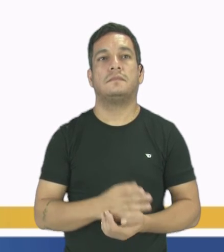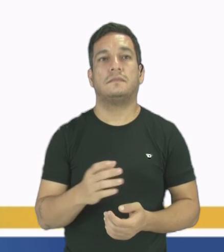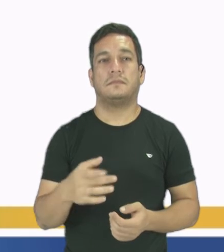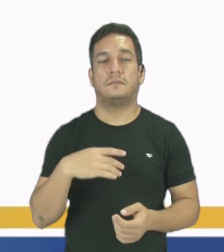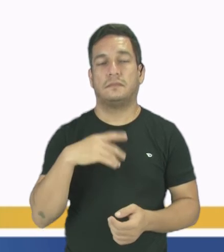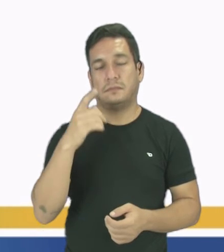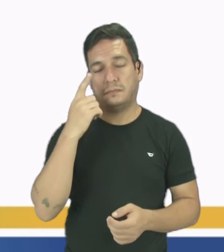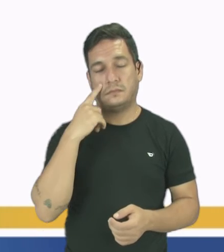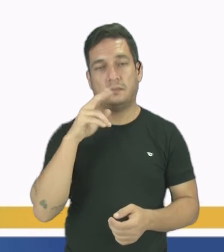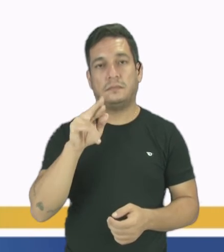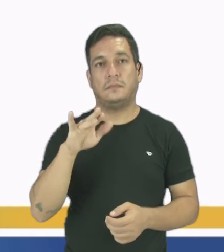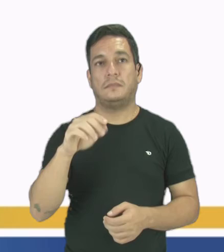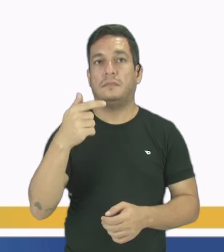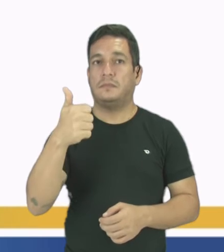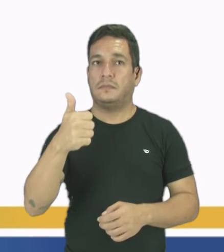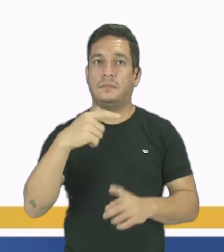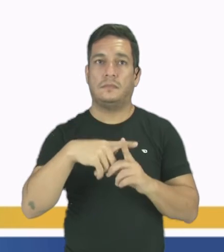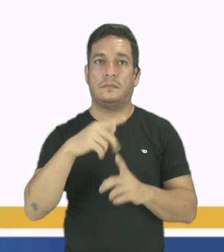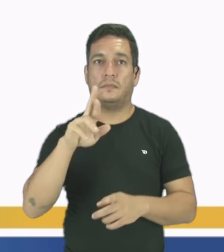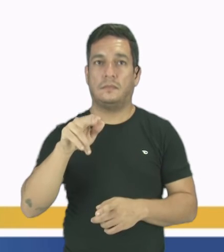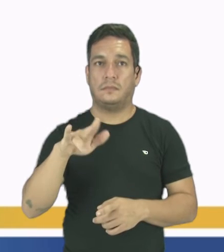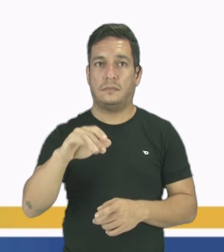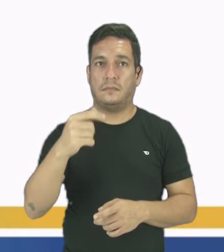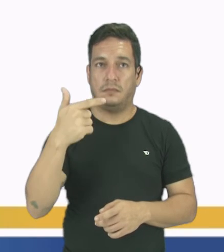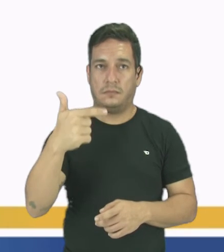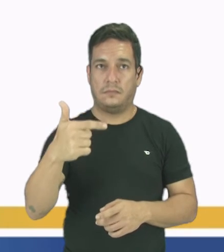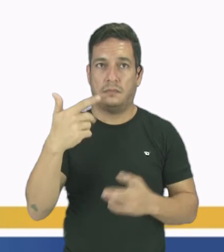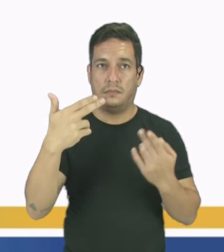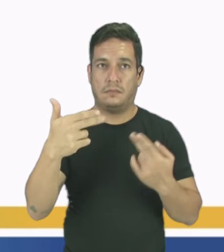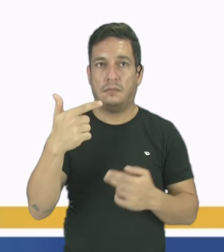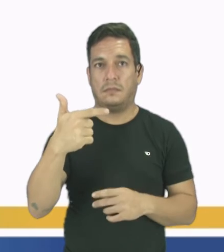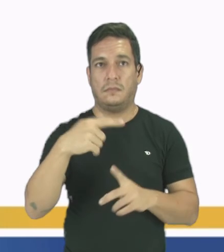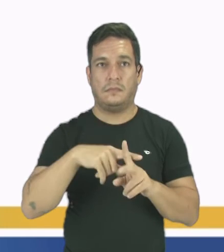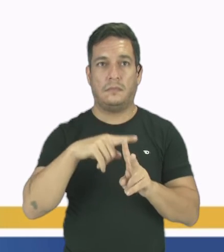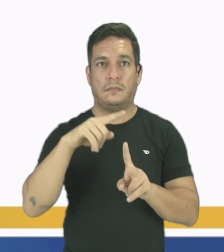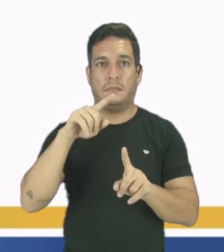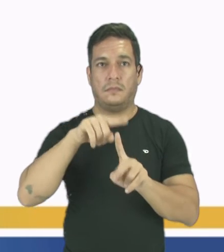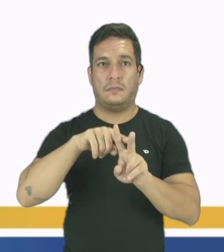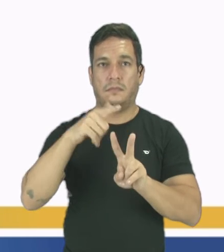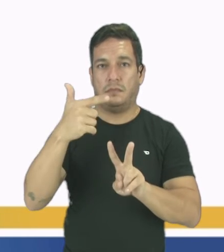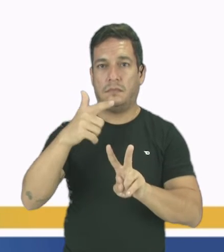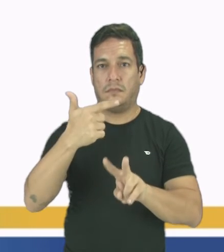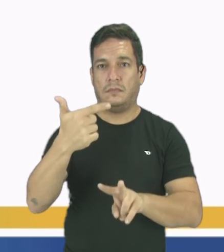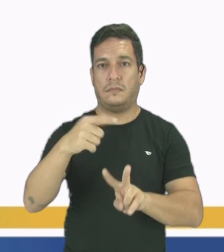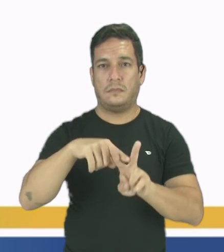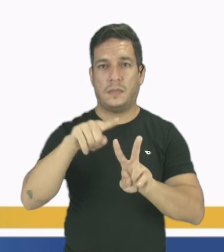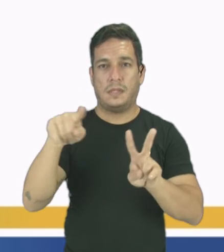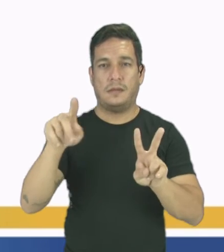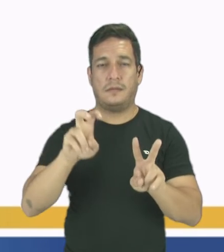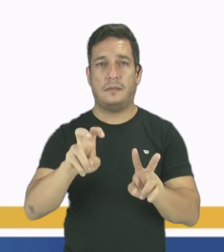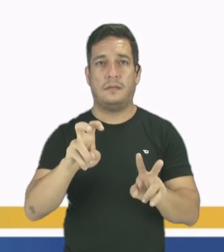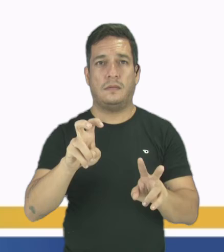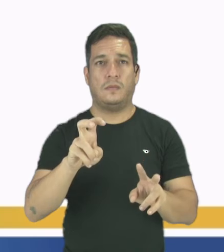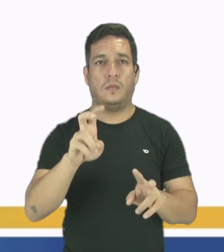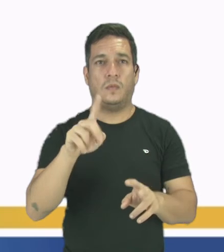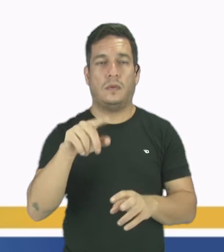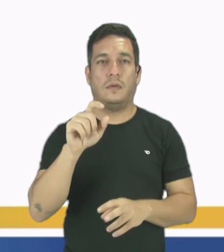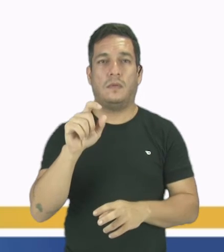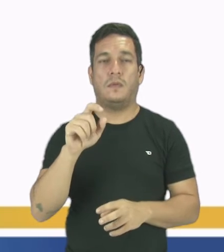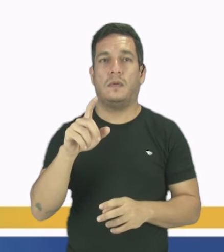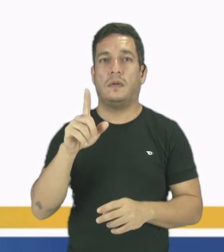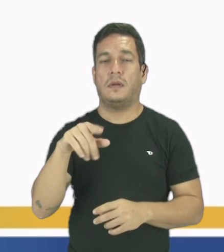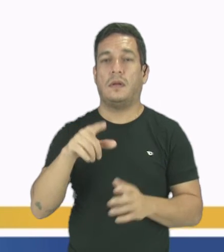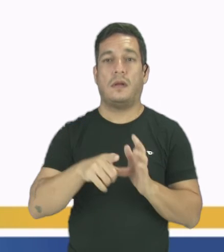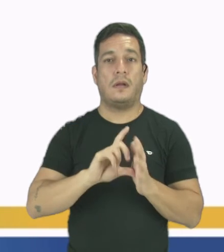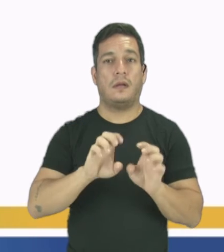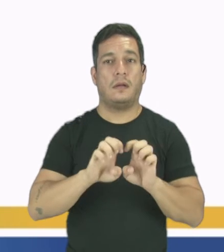Como o meu raio 1 mais o raio 2 é igual a 2 mais 2 raiz de 5, esse 2 é da